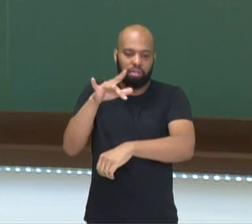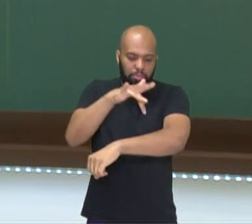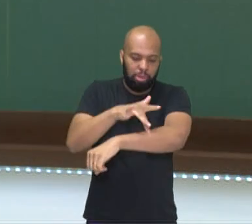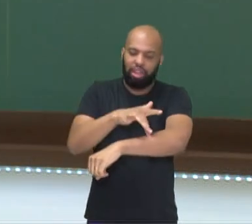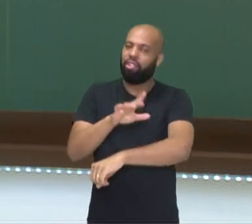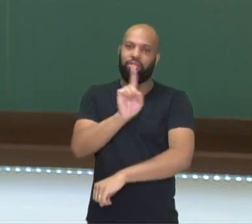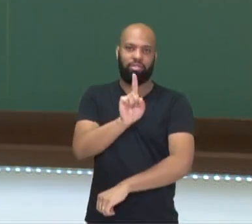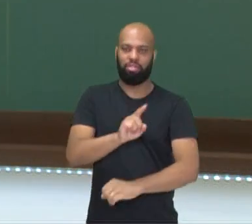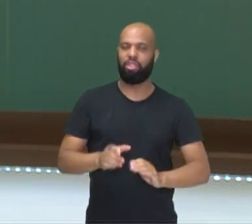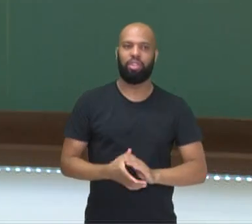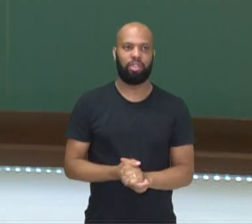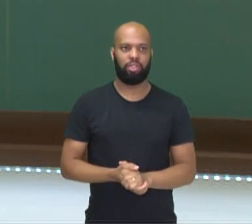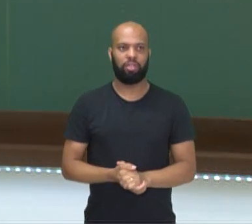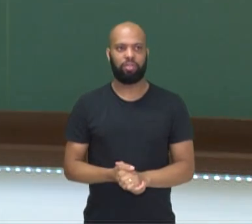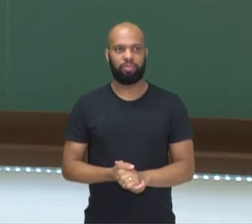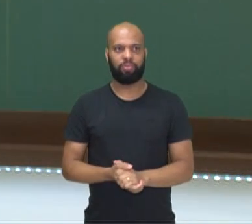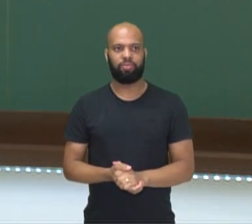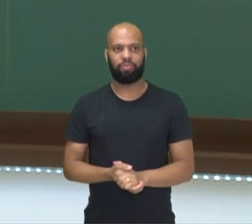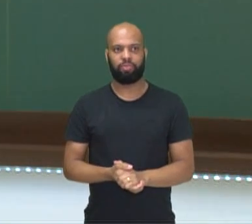não adentre as nossas casas.